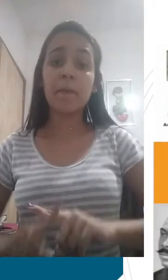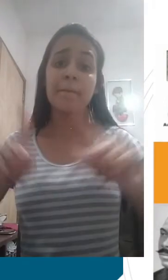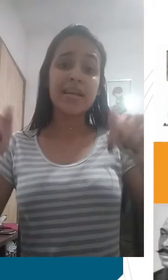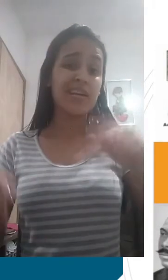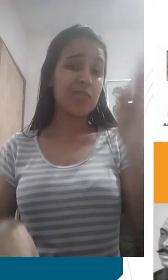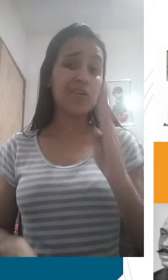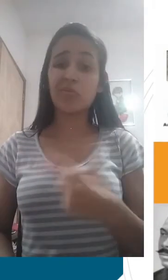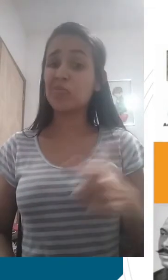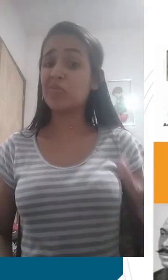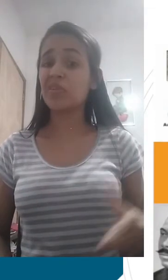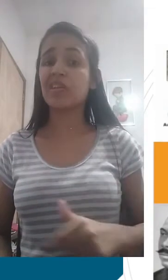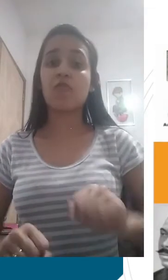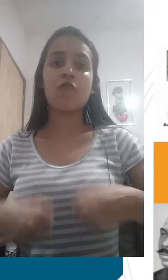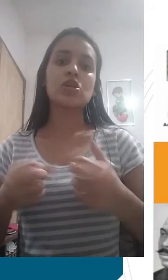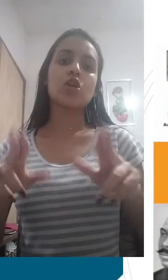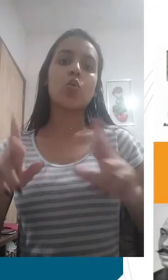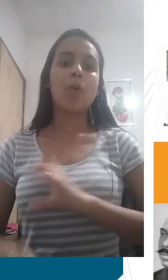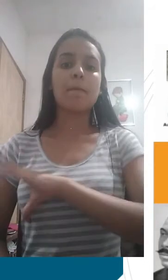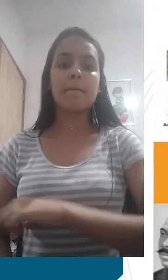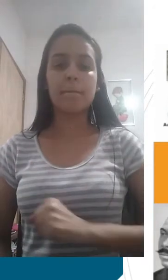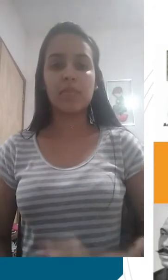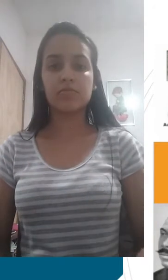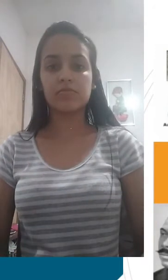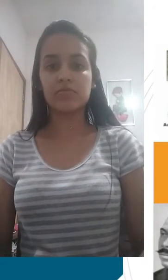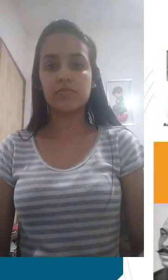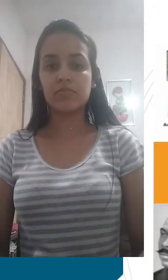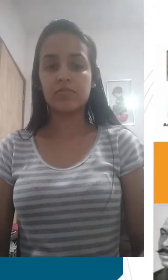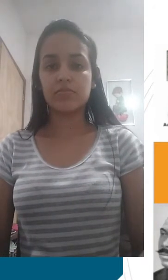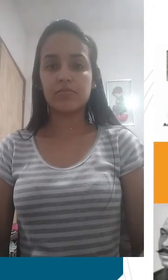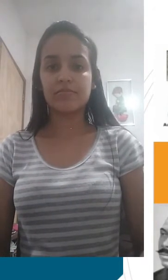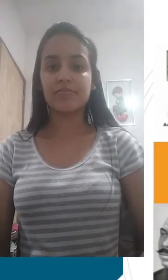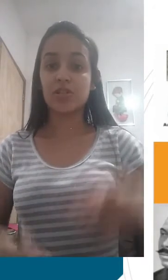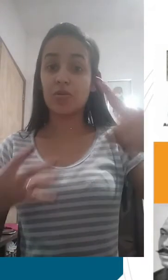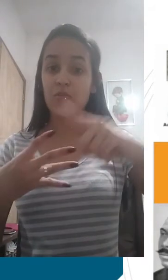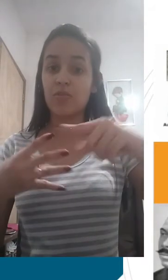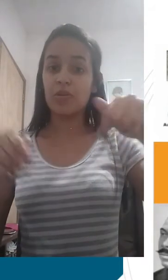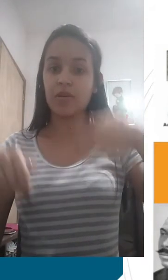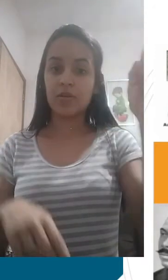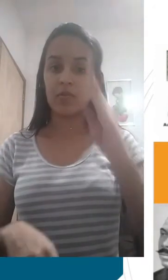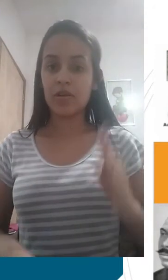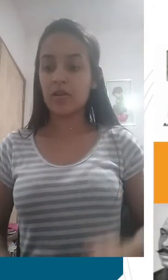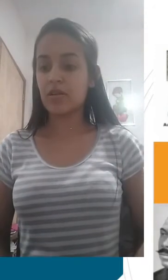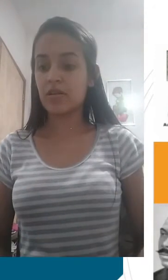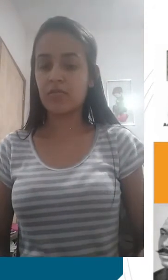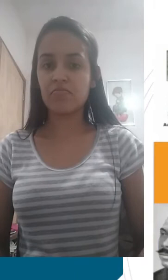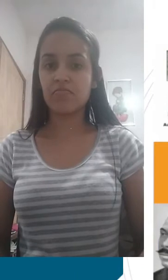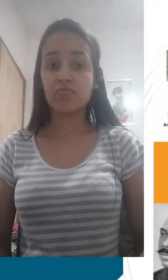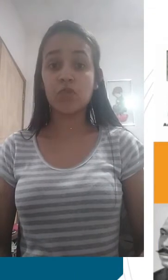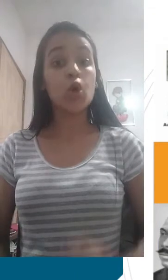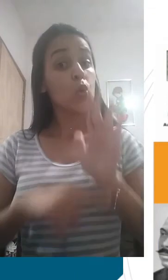teve o parnasianismo. O simbolismo no Brasil surgiu como influência para o teatro e as